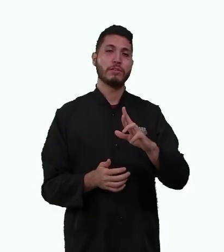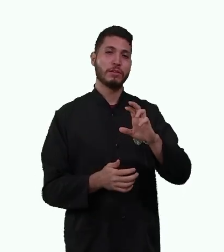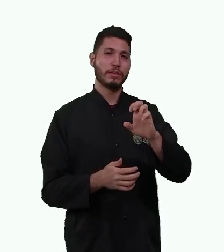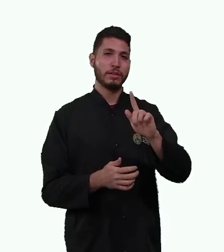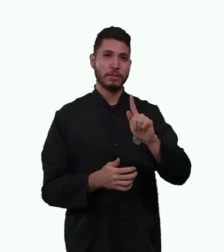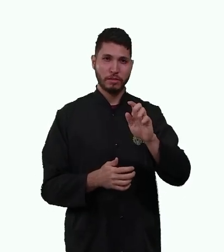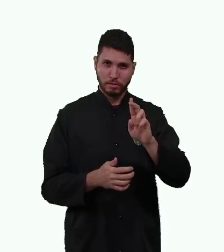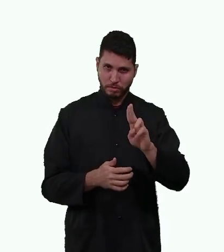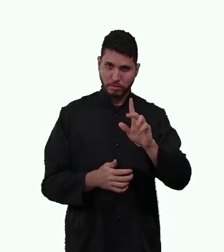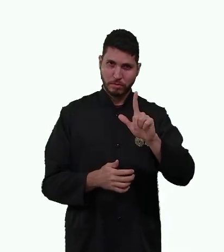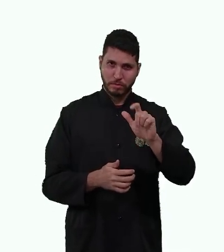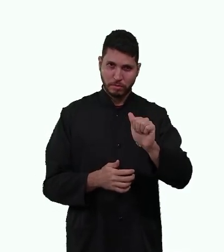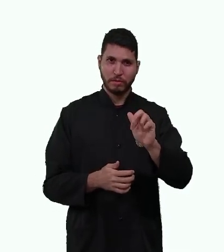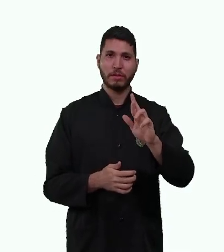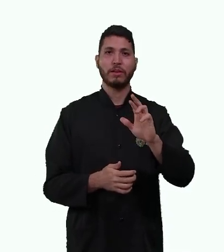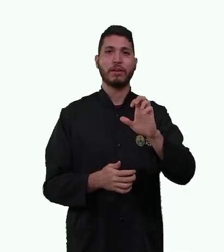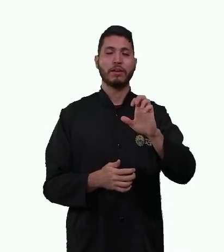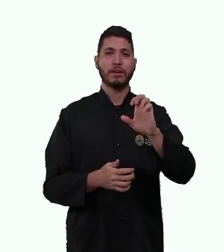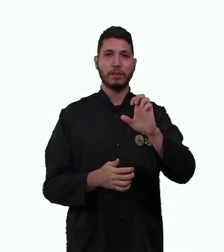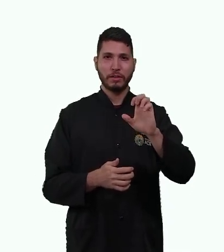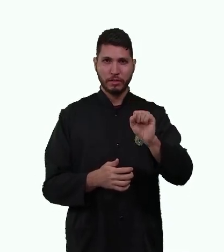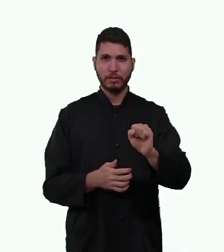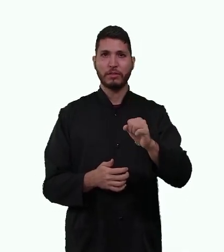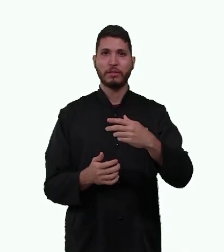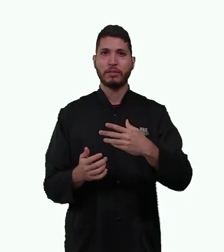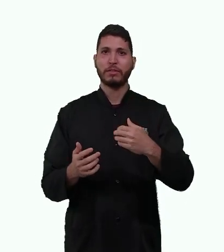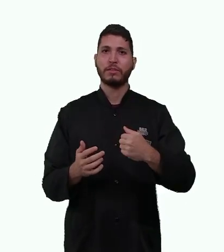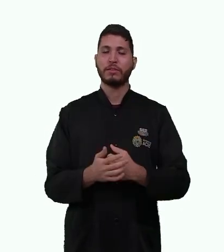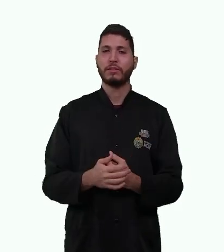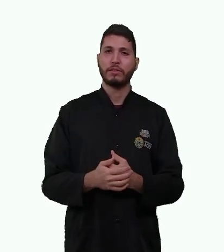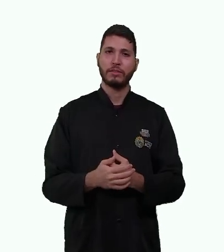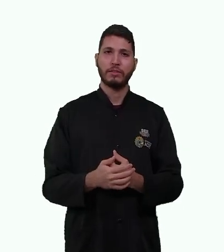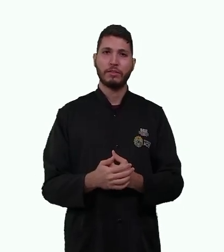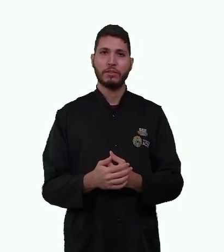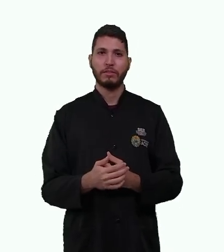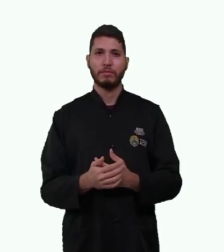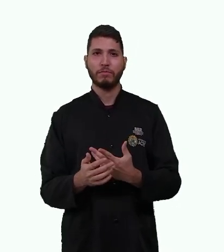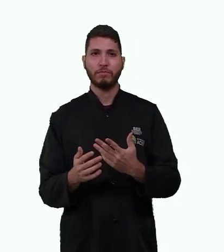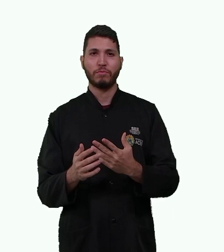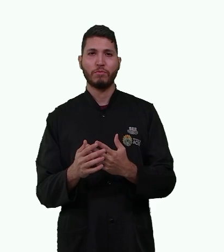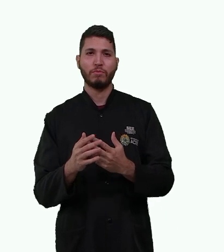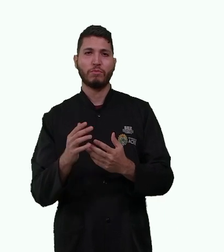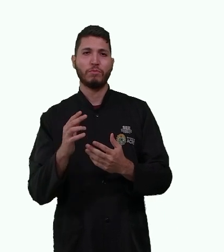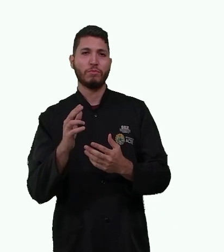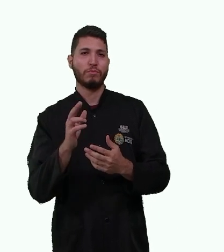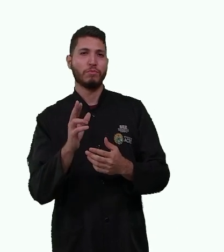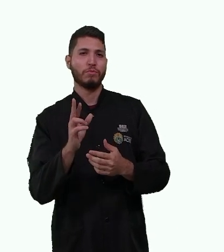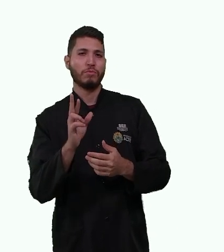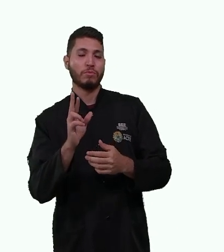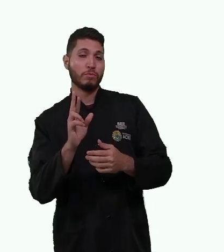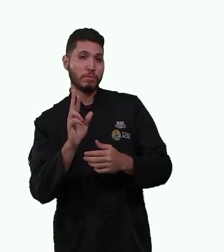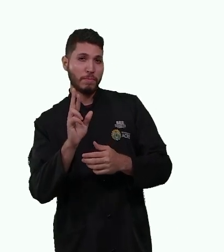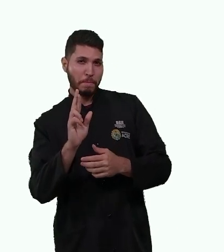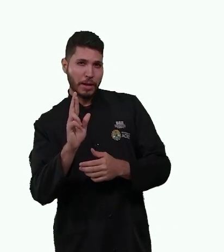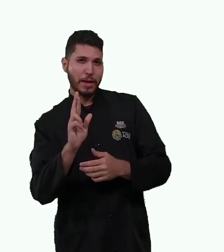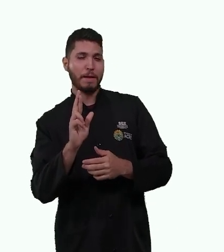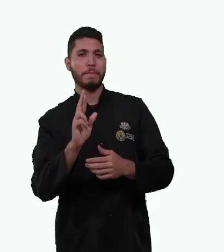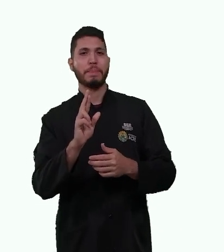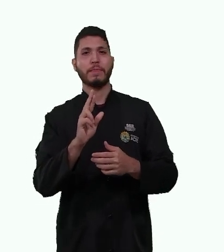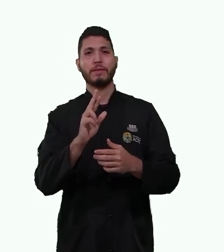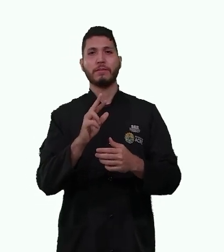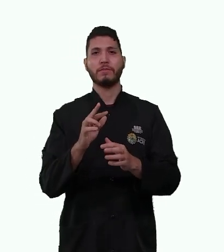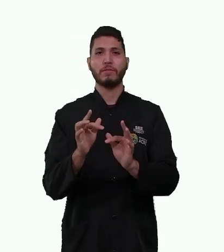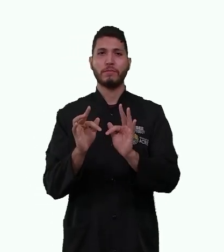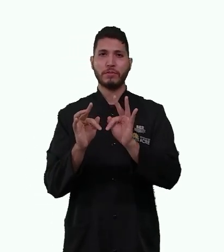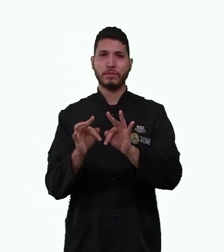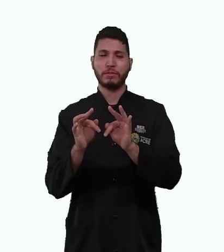eliminar las terminaciones AR, ER ou IR, as terminações em